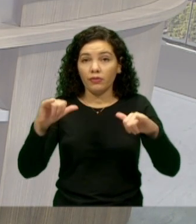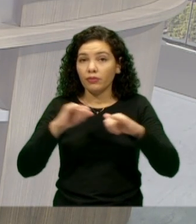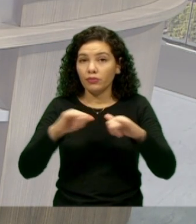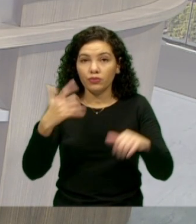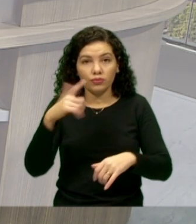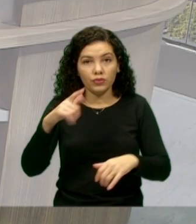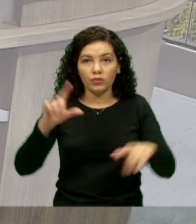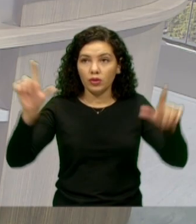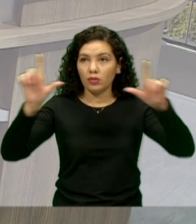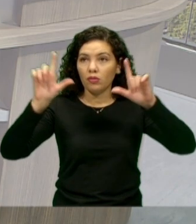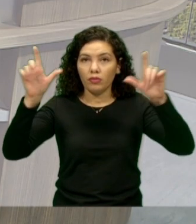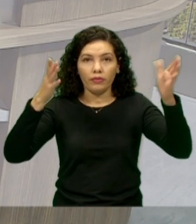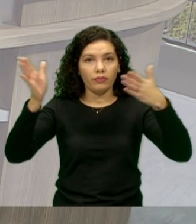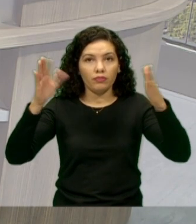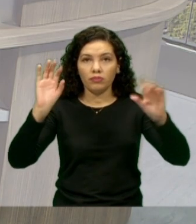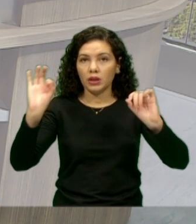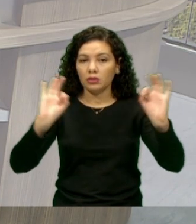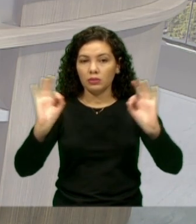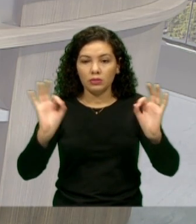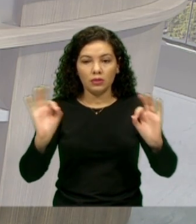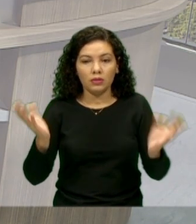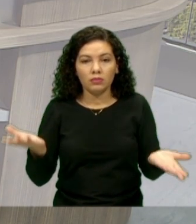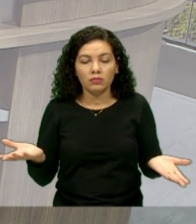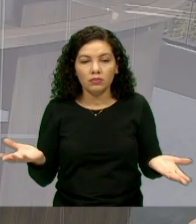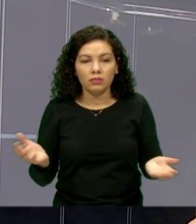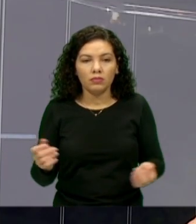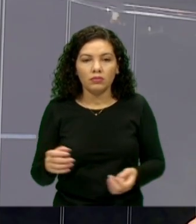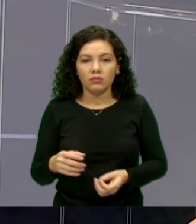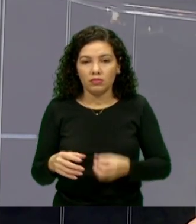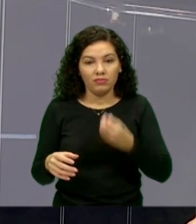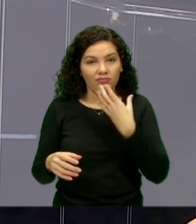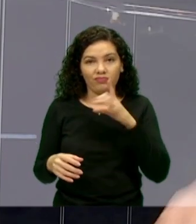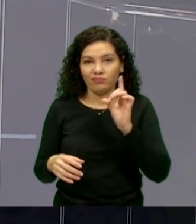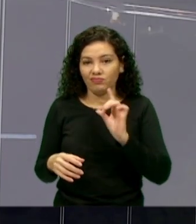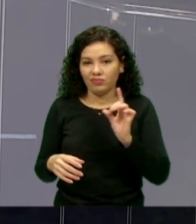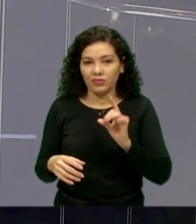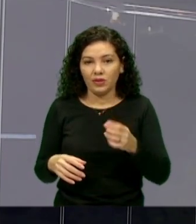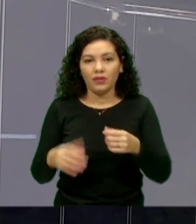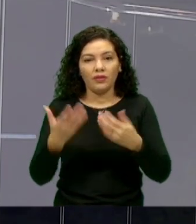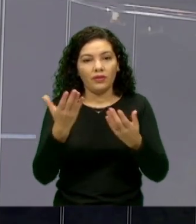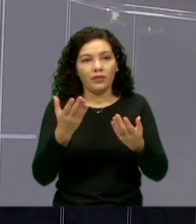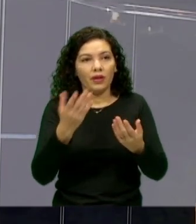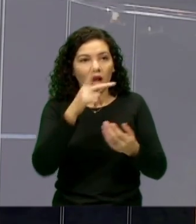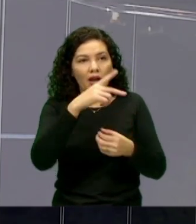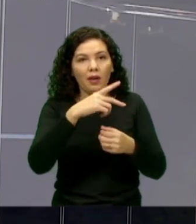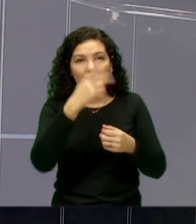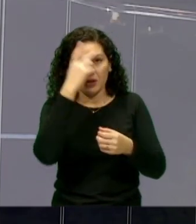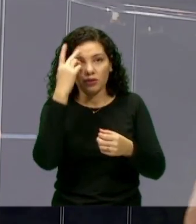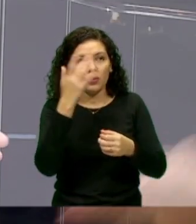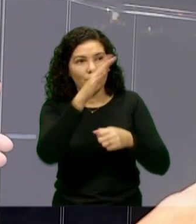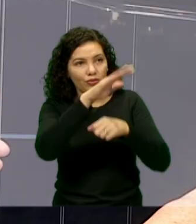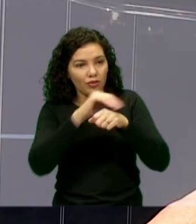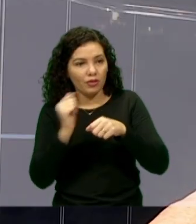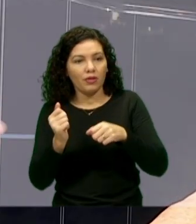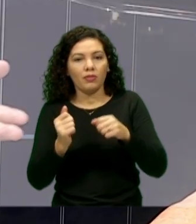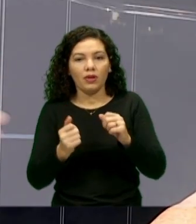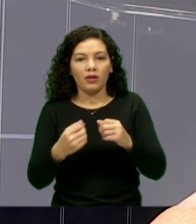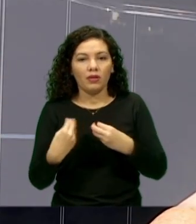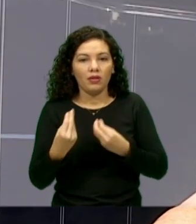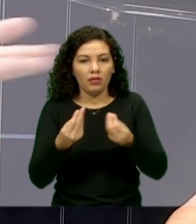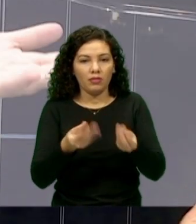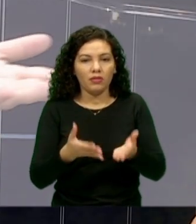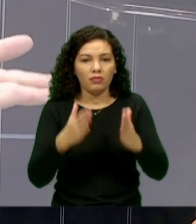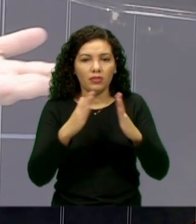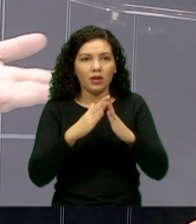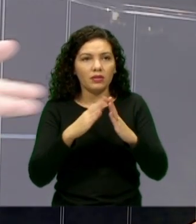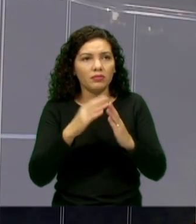noticiado. Não é. Porque não fica bem, né? Ele trouxe esse trabalhador, ofereceu só